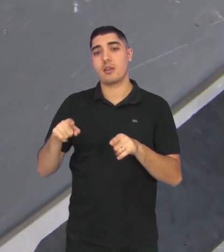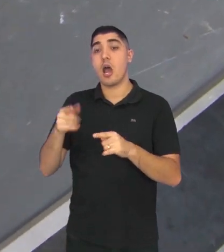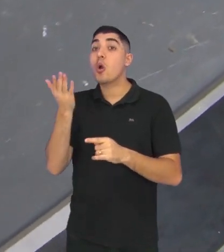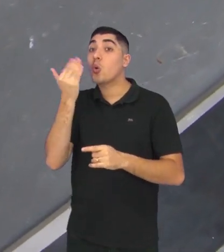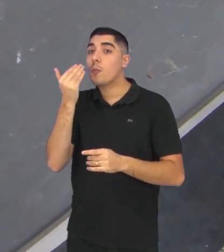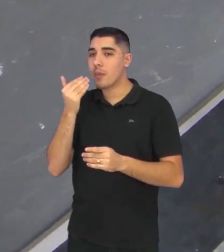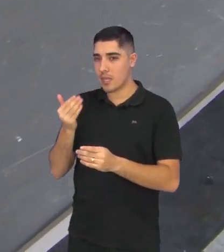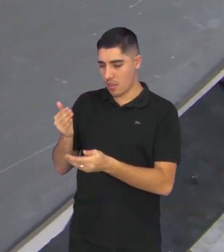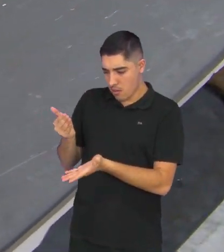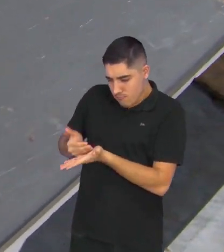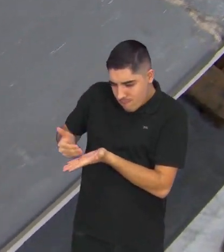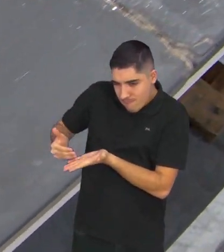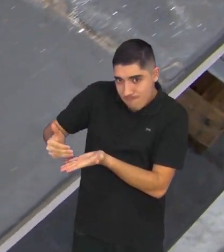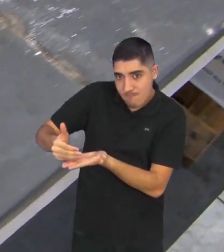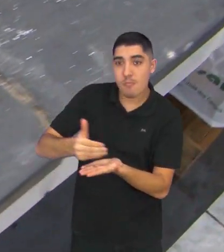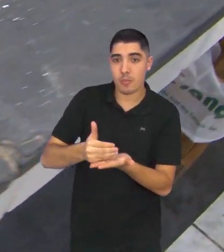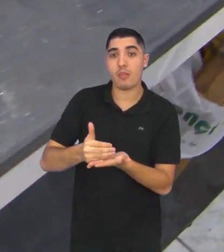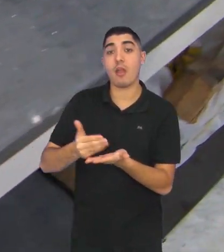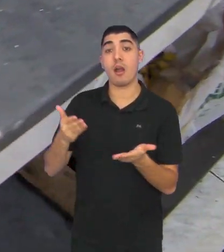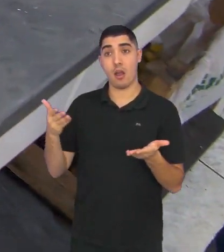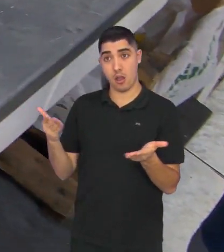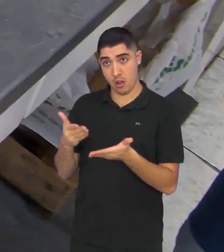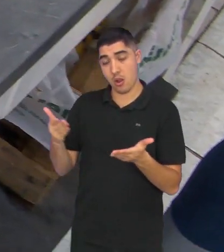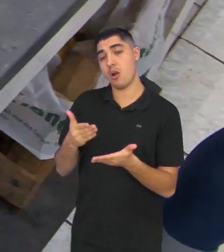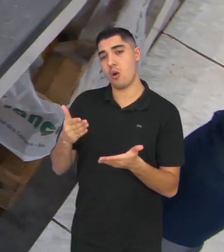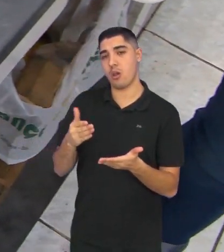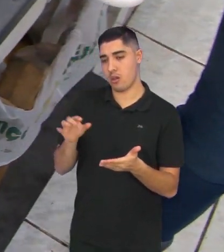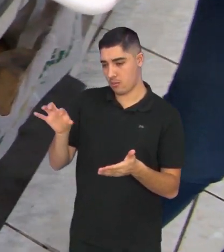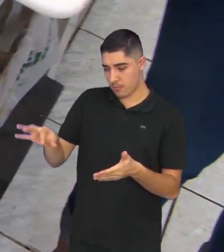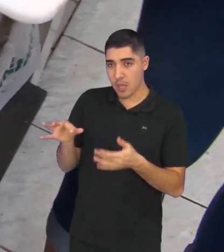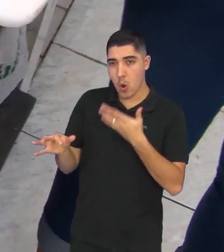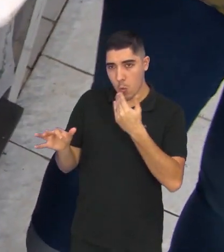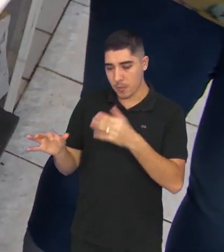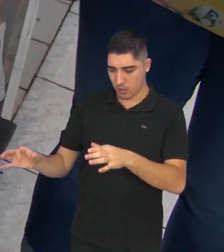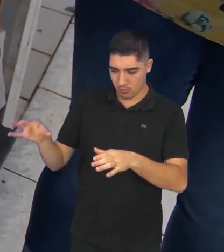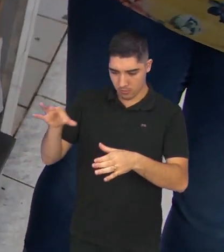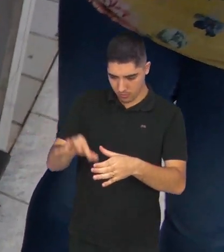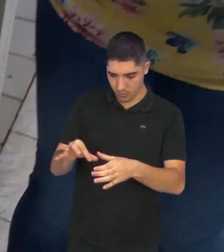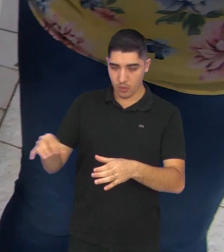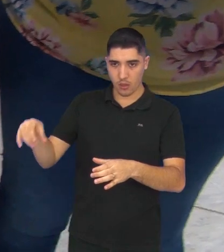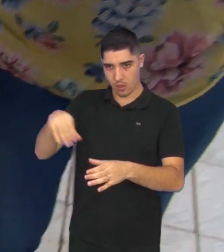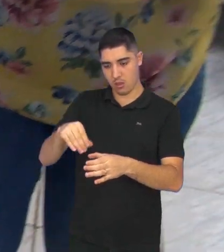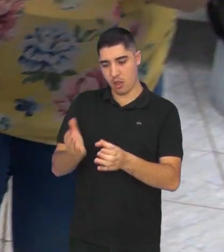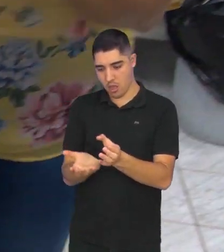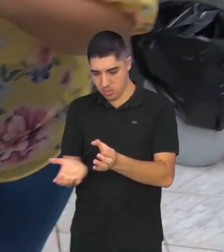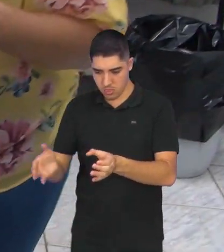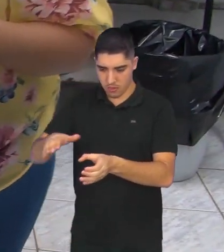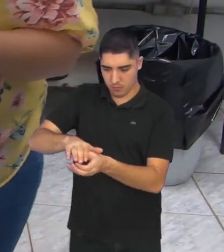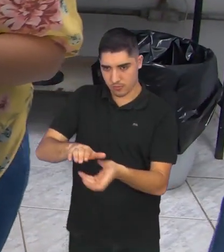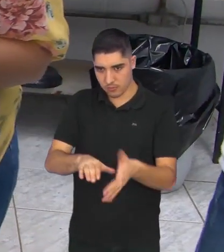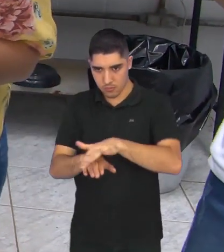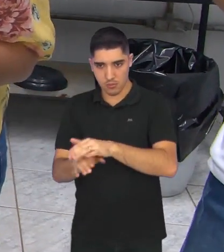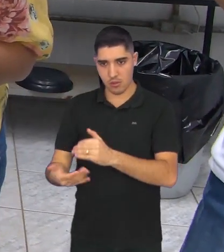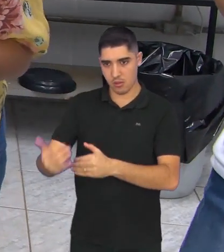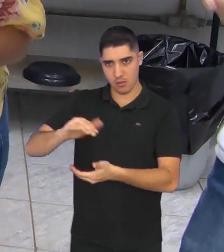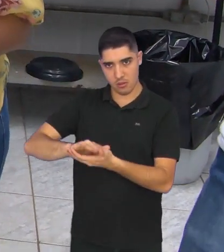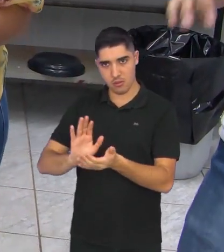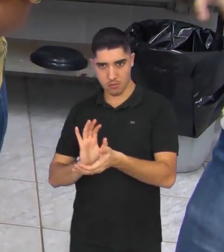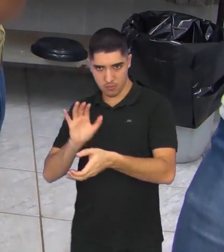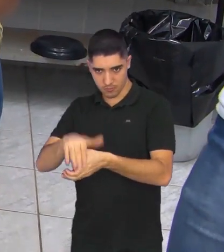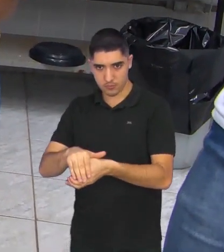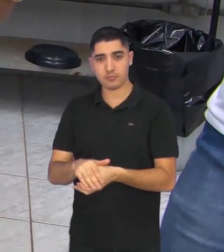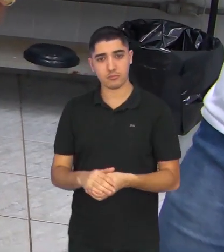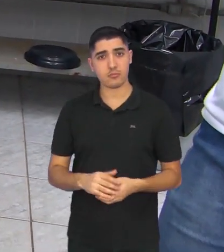picou também um alimento. Então, a gente pega um pedaço e coloca na folha. Embala o alimento. Isso, aí a